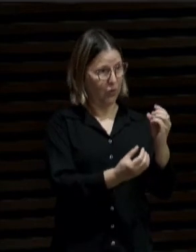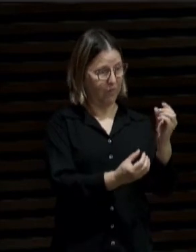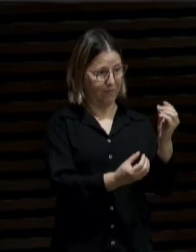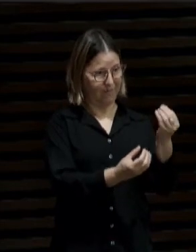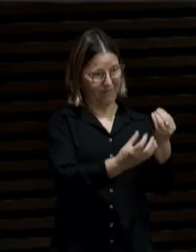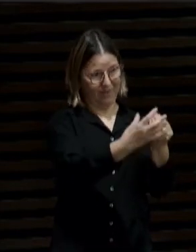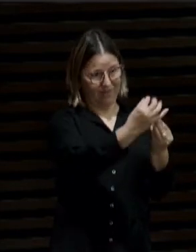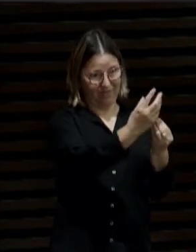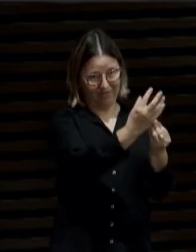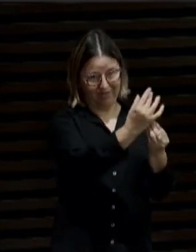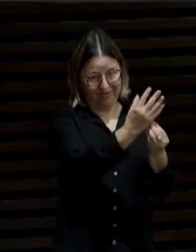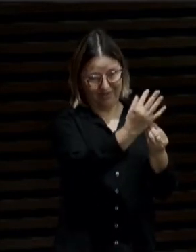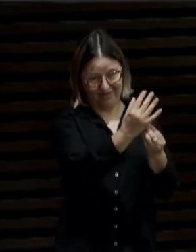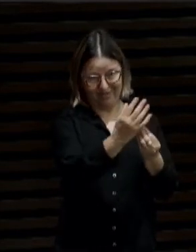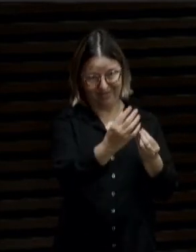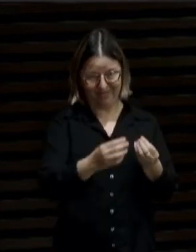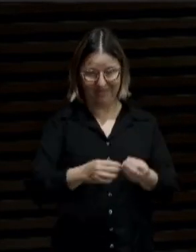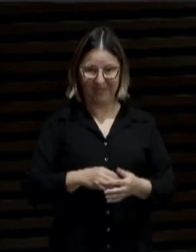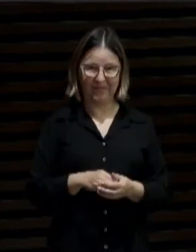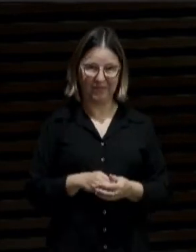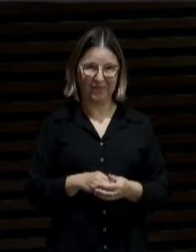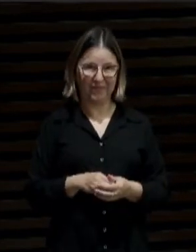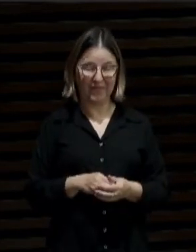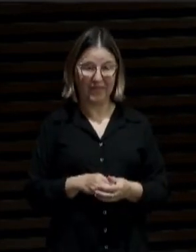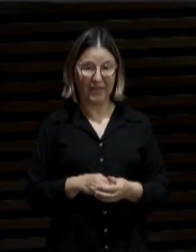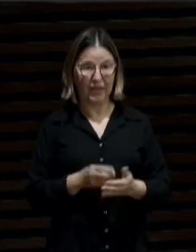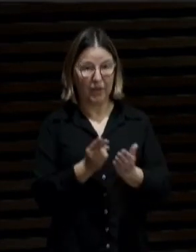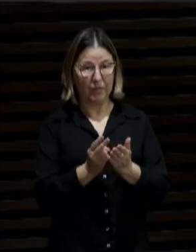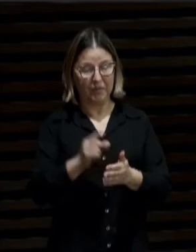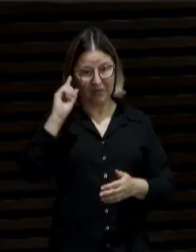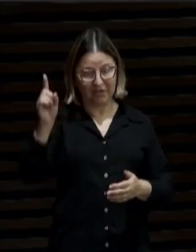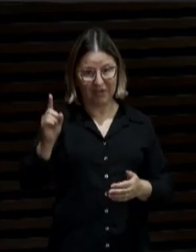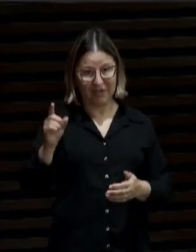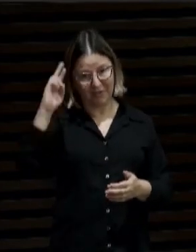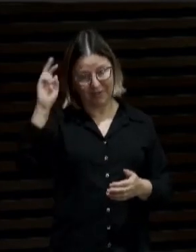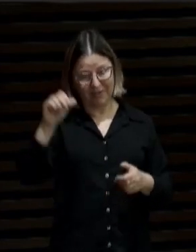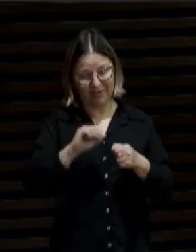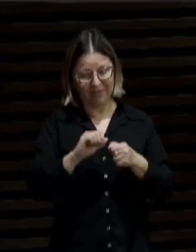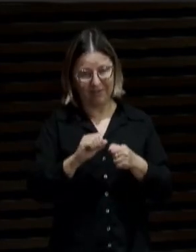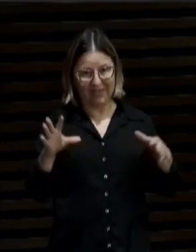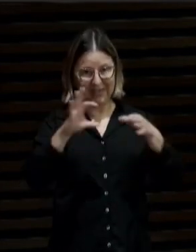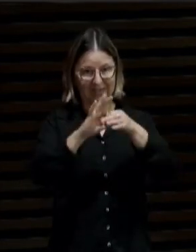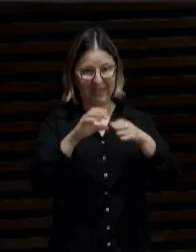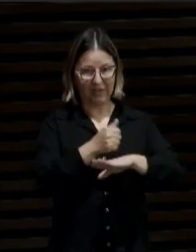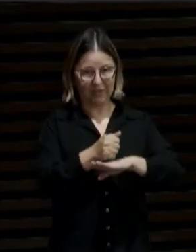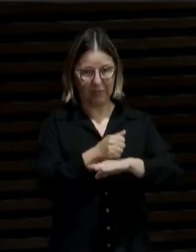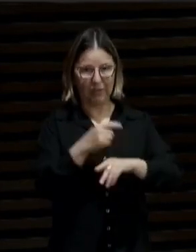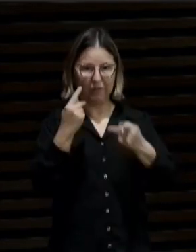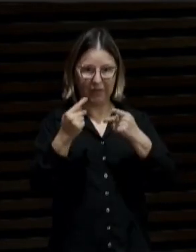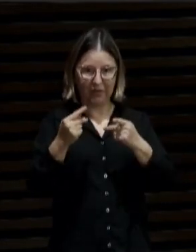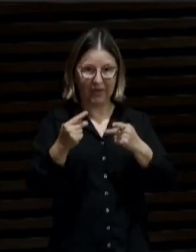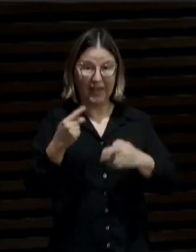passou entre aqueles pedaços. Naquele mesmo dia, fez o Senhor aliança com Abraão, dizendo, a tua descendência dei essa